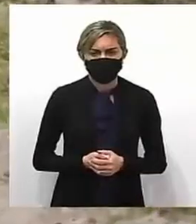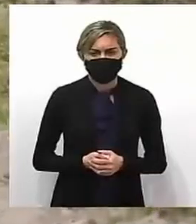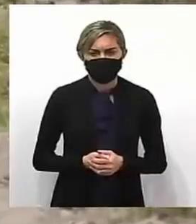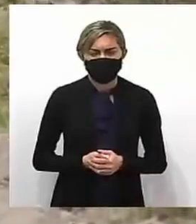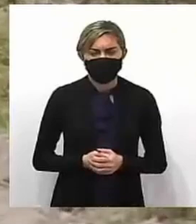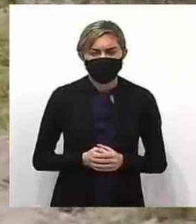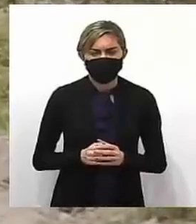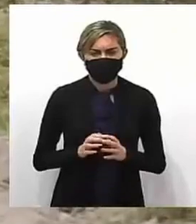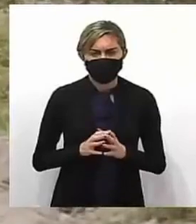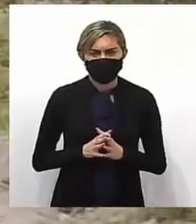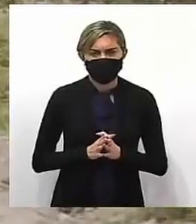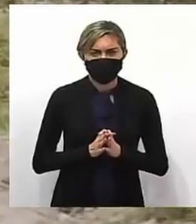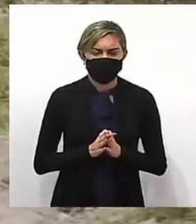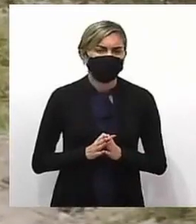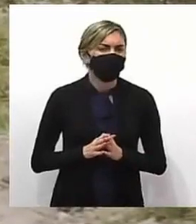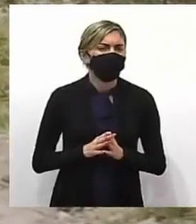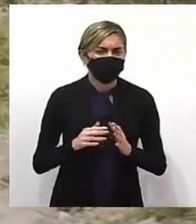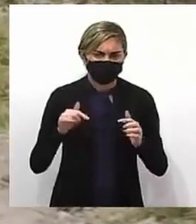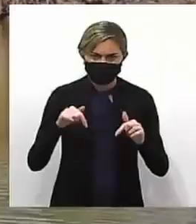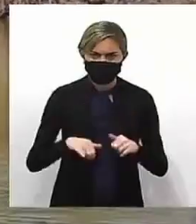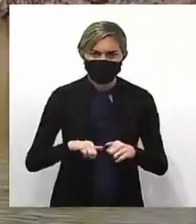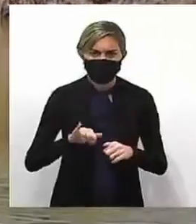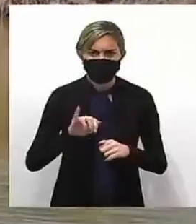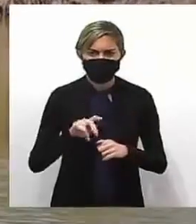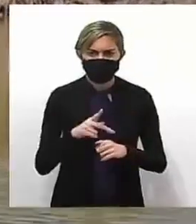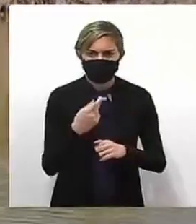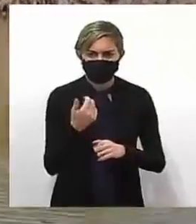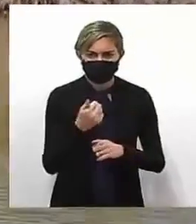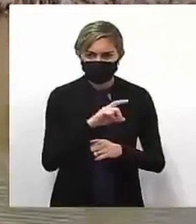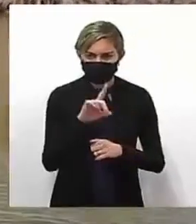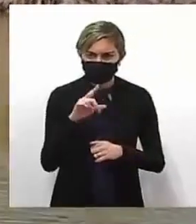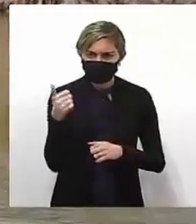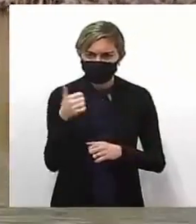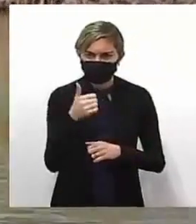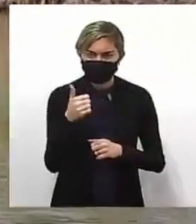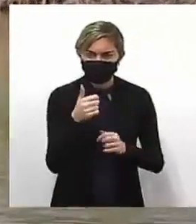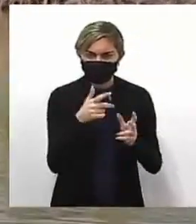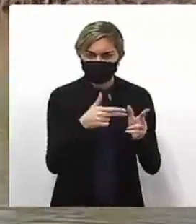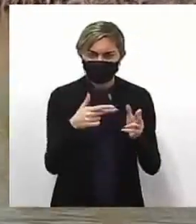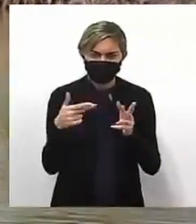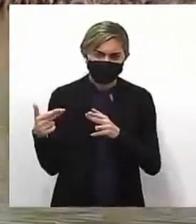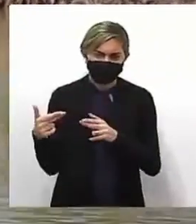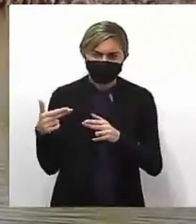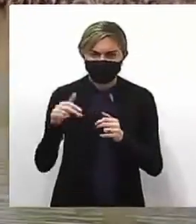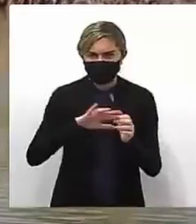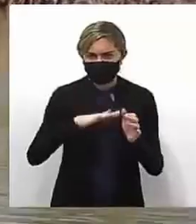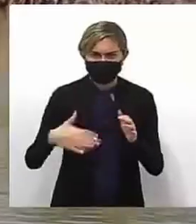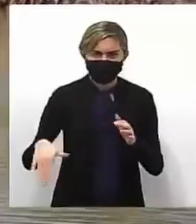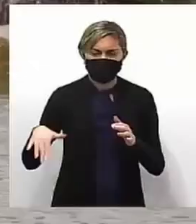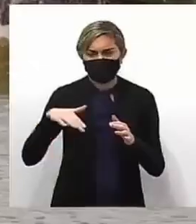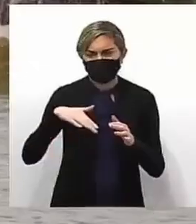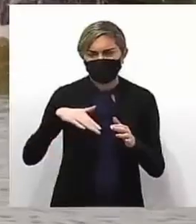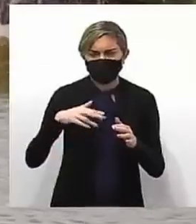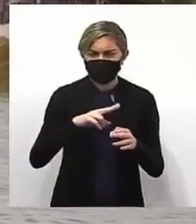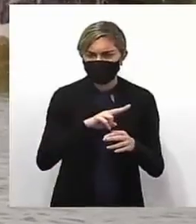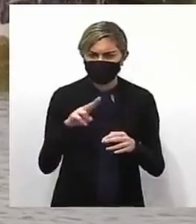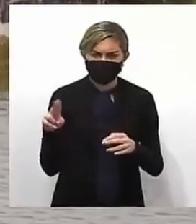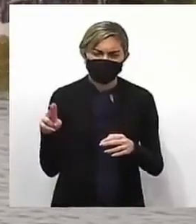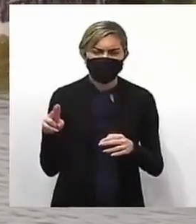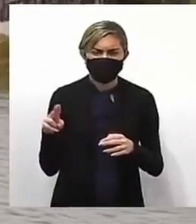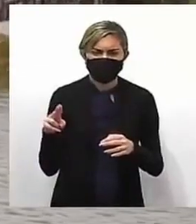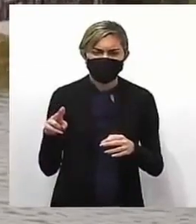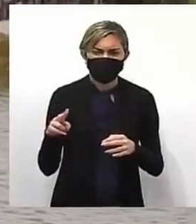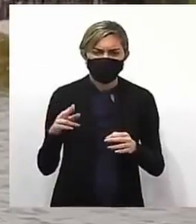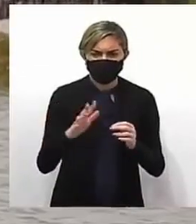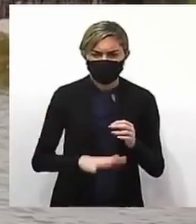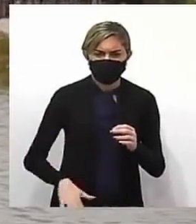A gente está aqui na Ilha de Deus, onde eu estou gravando meu primeiro documentário chamado Entre Marés. O nome ele significa essa